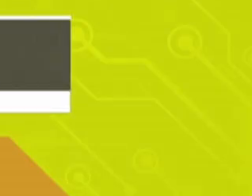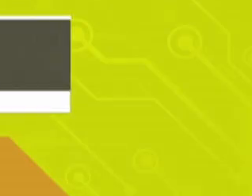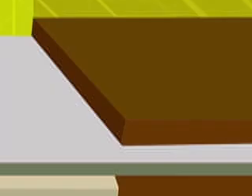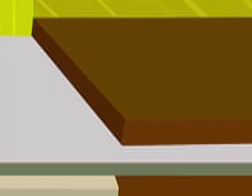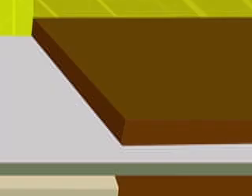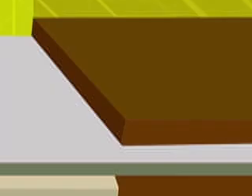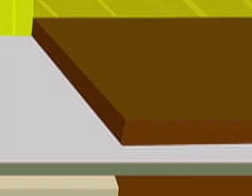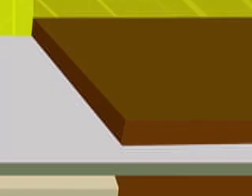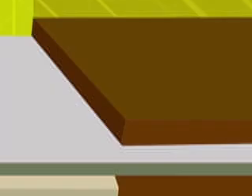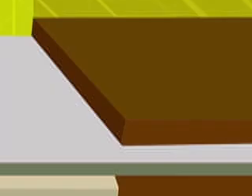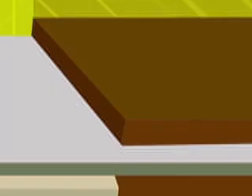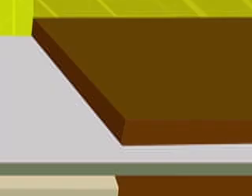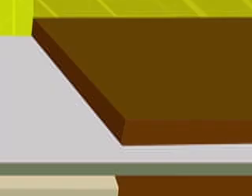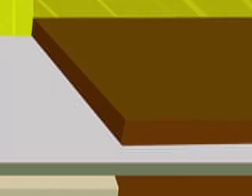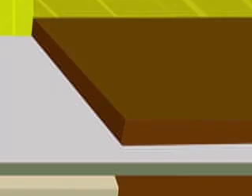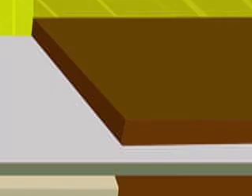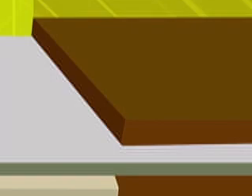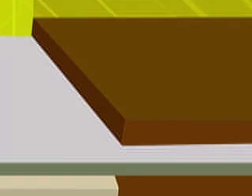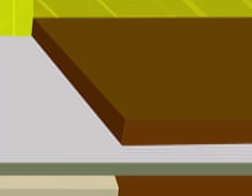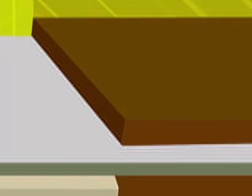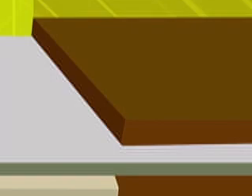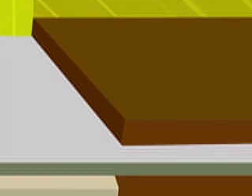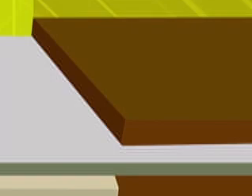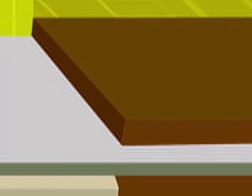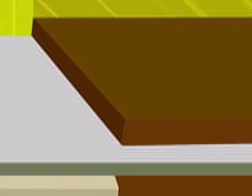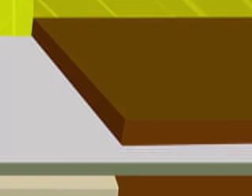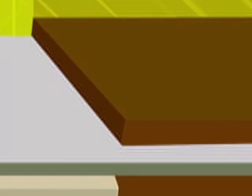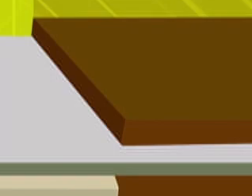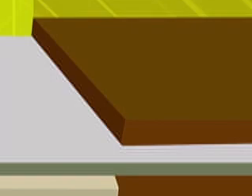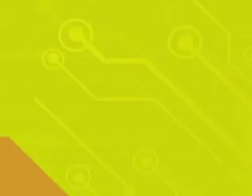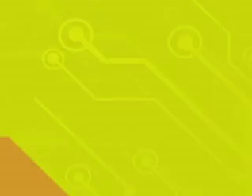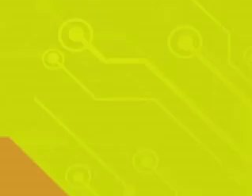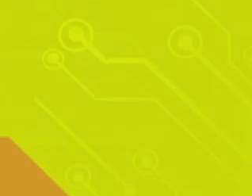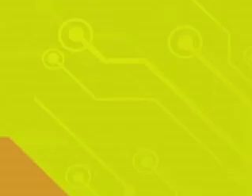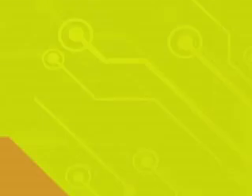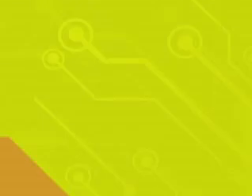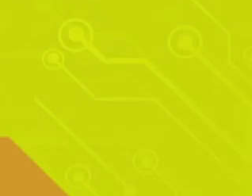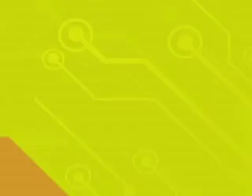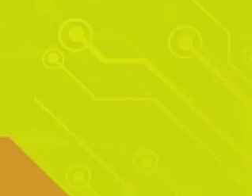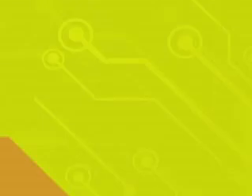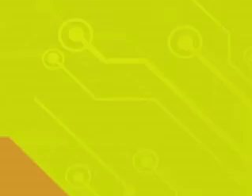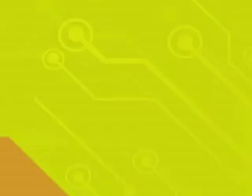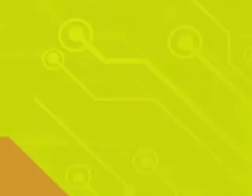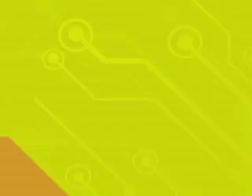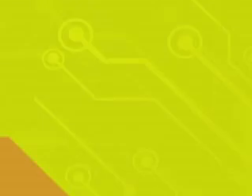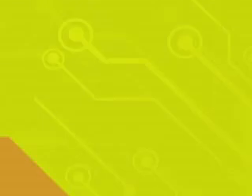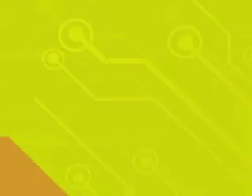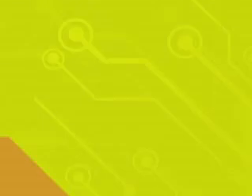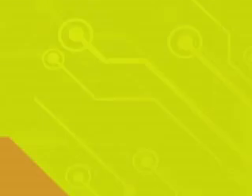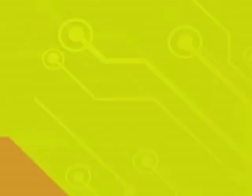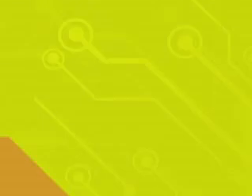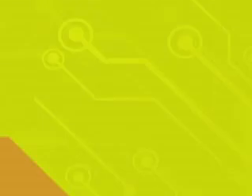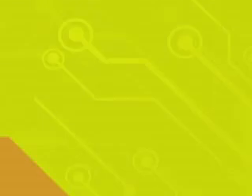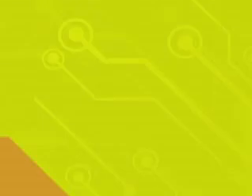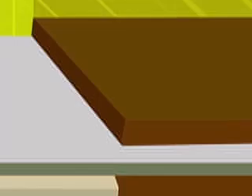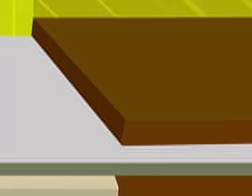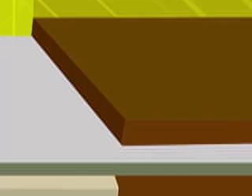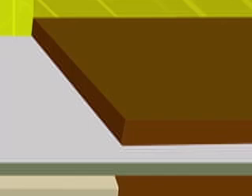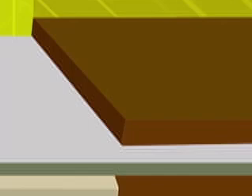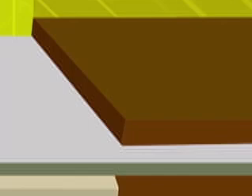Regional. Rai, você entende de economia, Rai? Eu entendo de economizar grana,